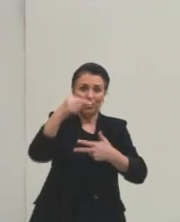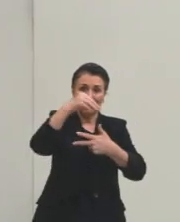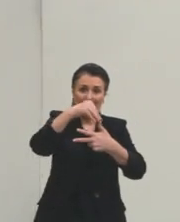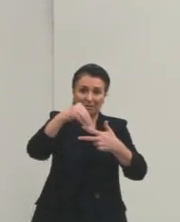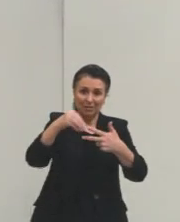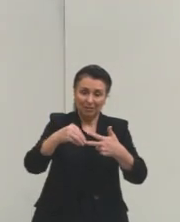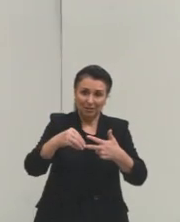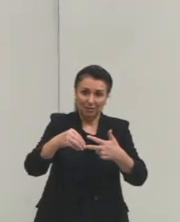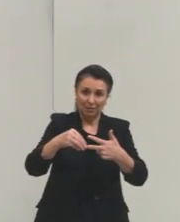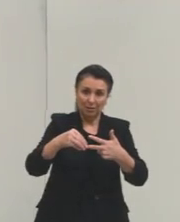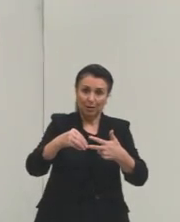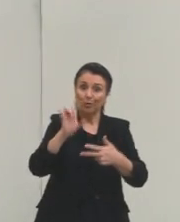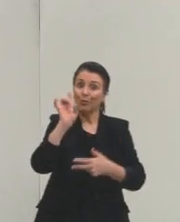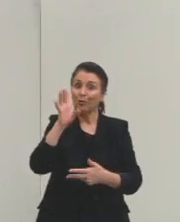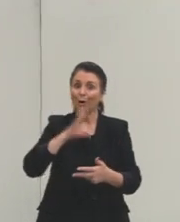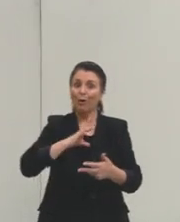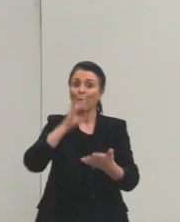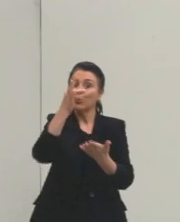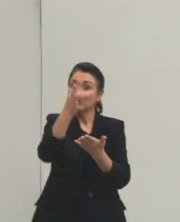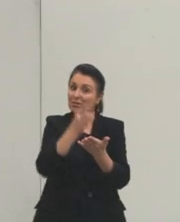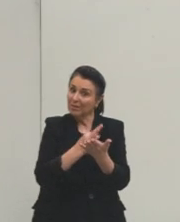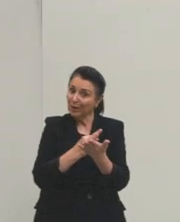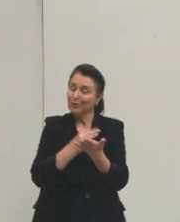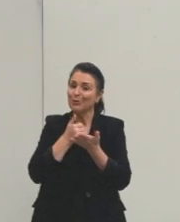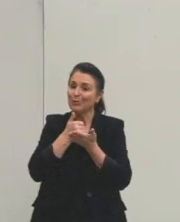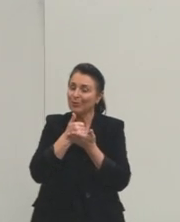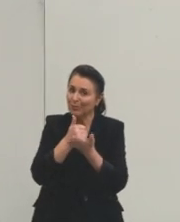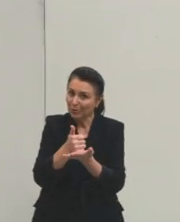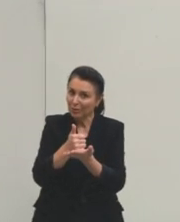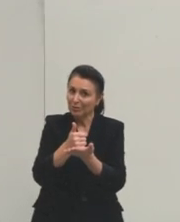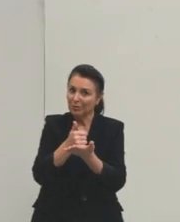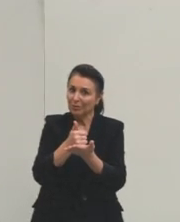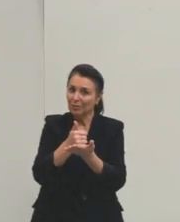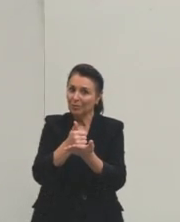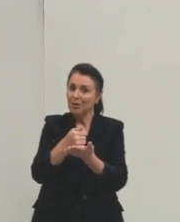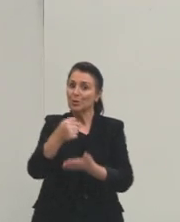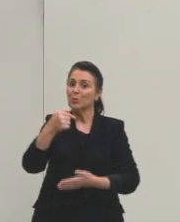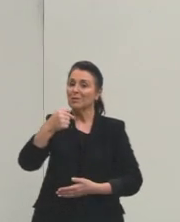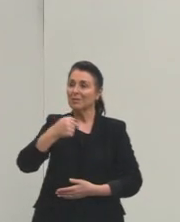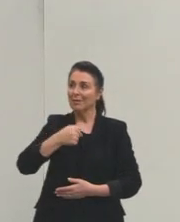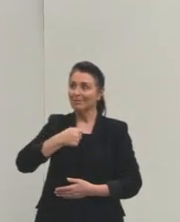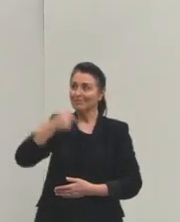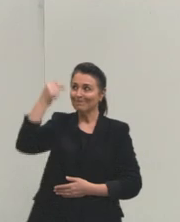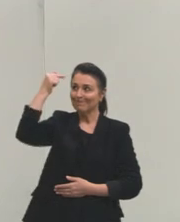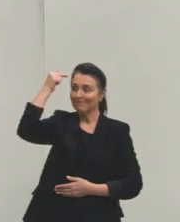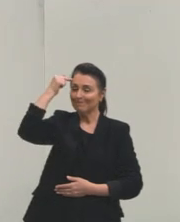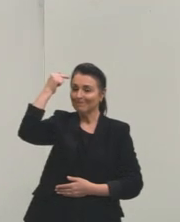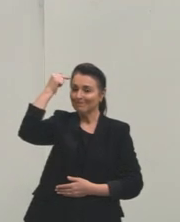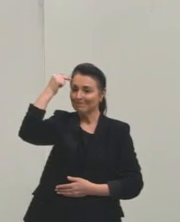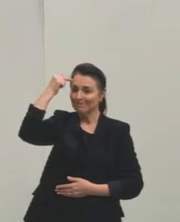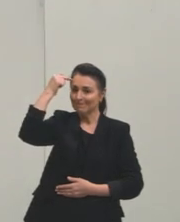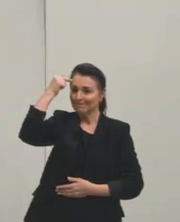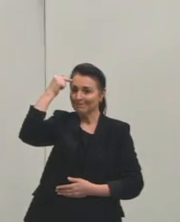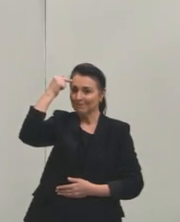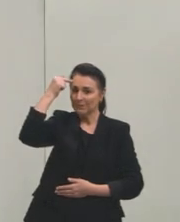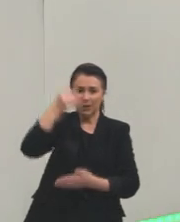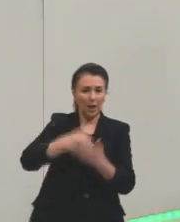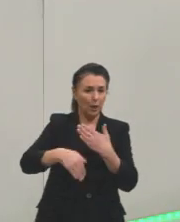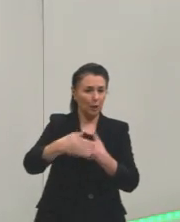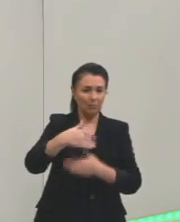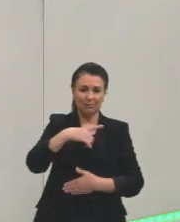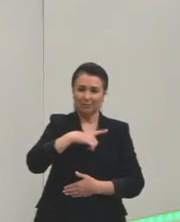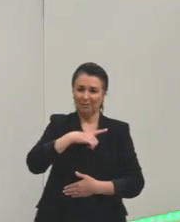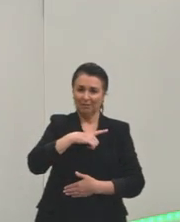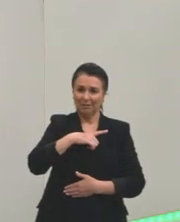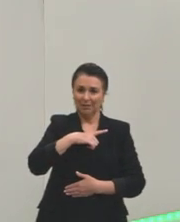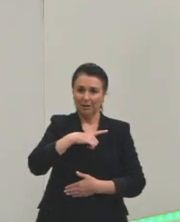tenho os textos de apoio os textos de apoio e a minha bagagem isso é tudo que eu tenho então eu vou usar